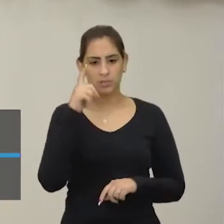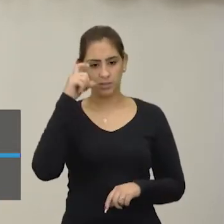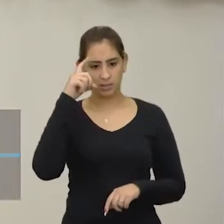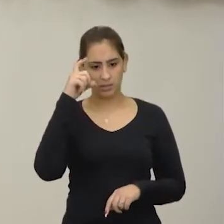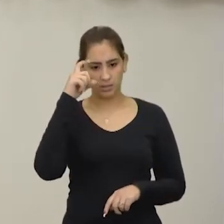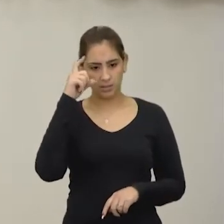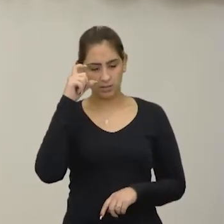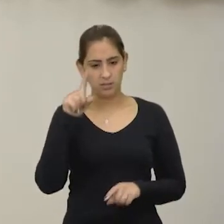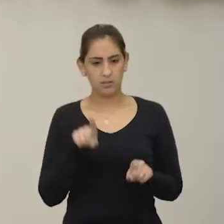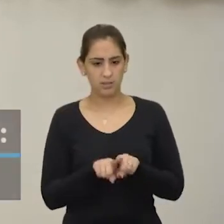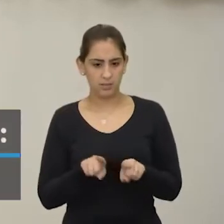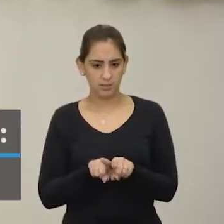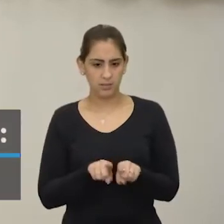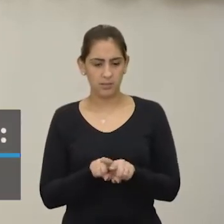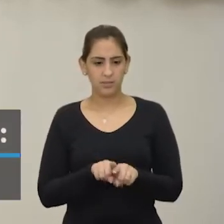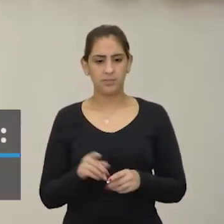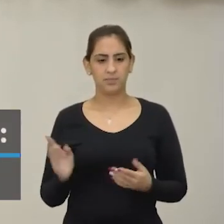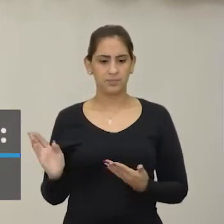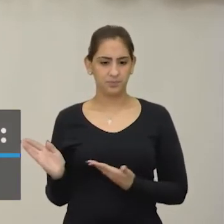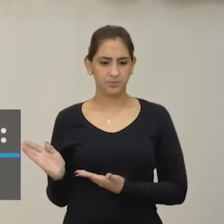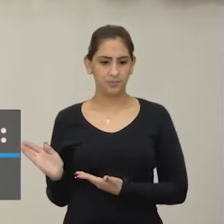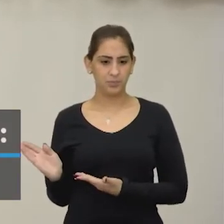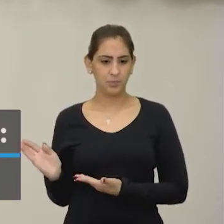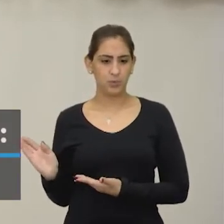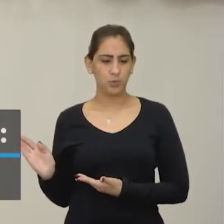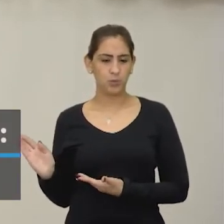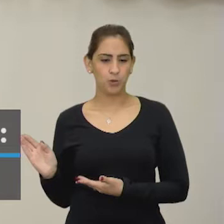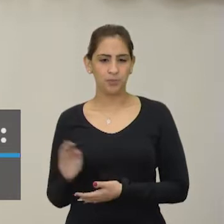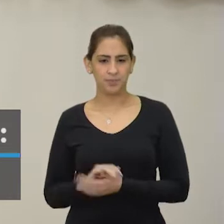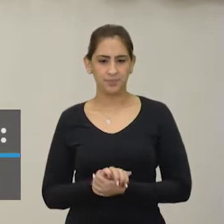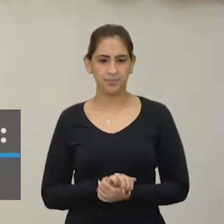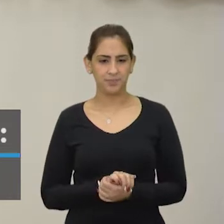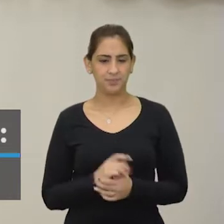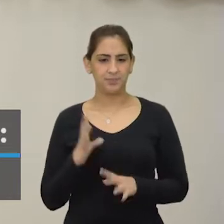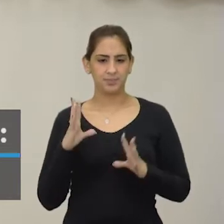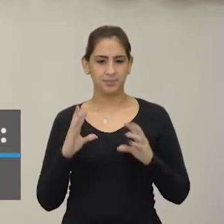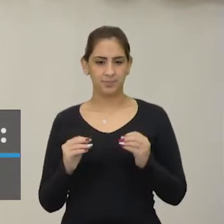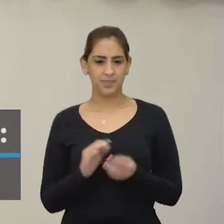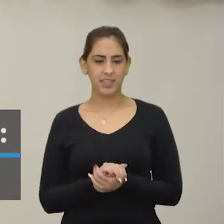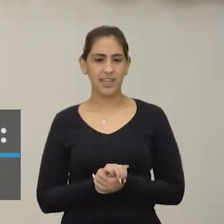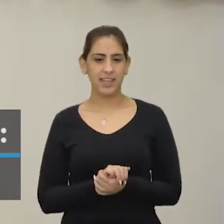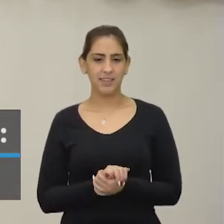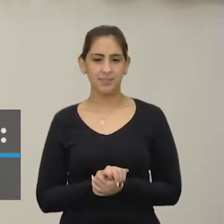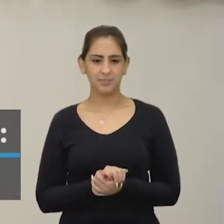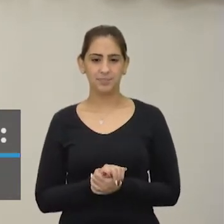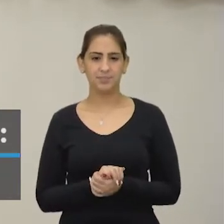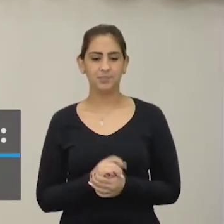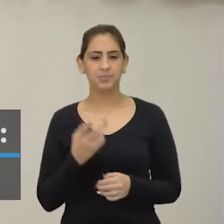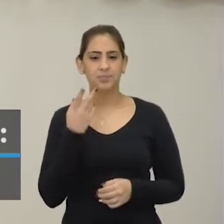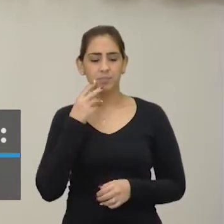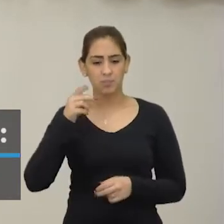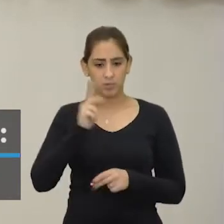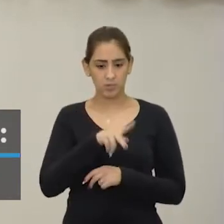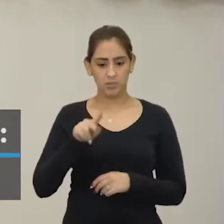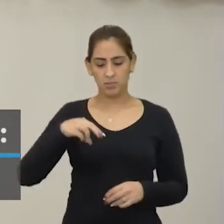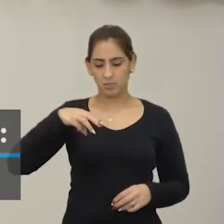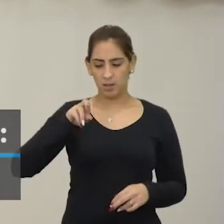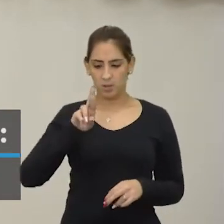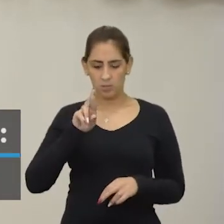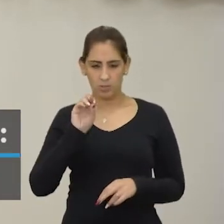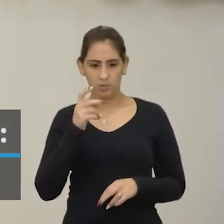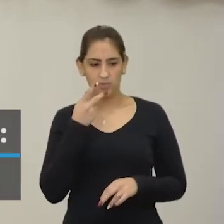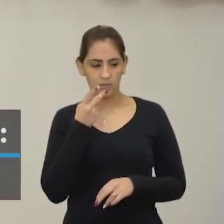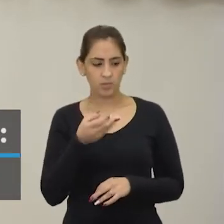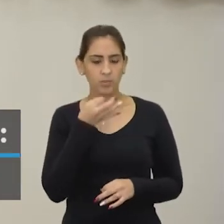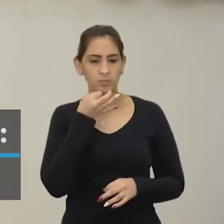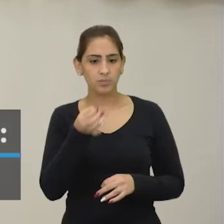Portuguesa CMSP_EM, e comentar com a gente, que tem bastante coisa da aula anterior, da primeira série, que o professor Mauro falou, muita coisa bacana.